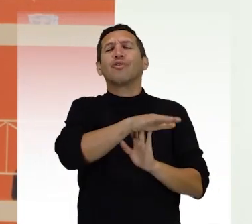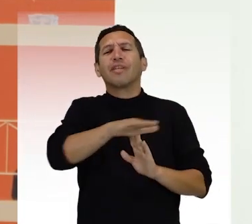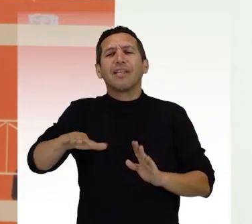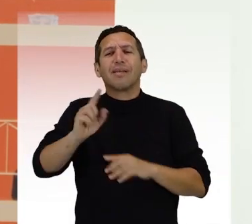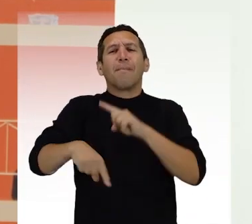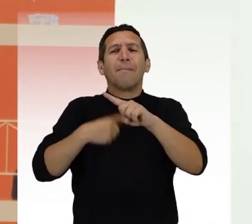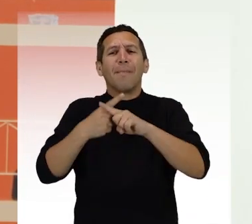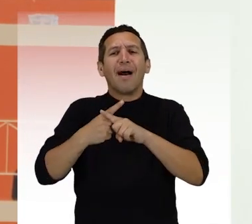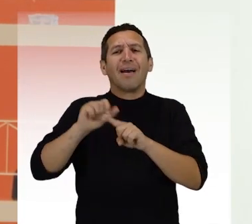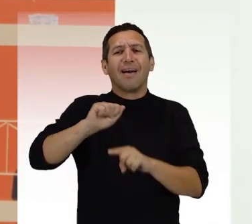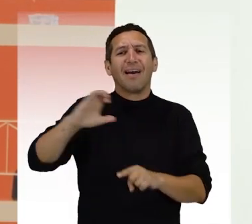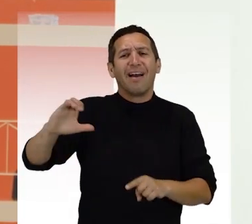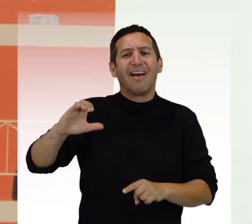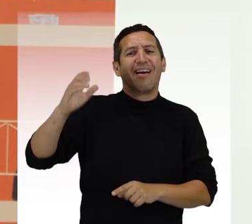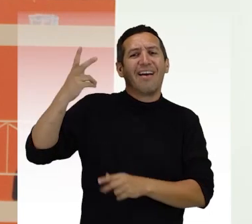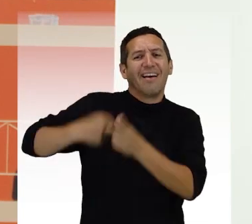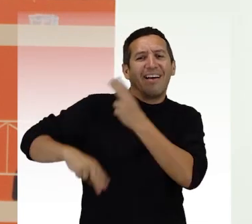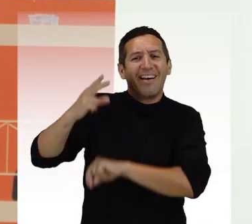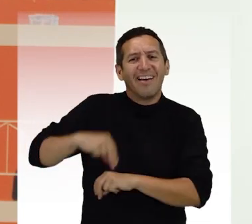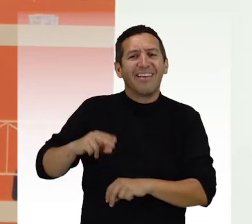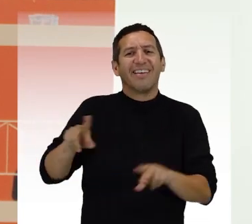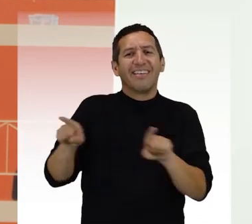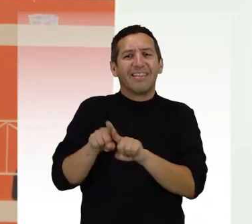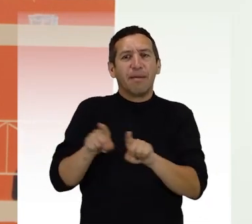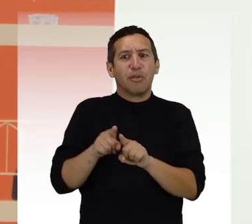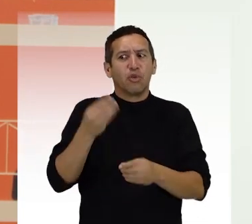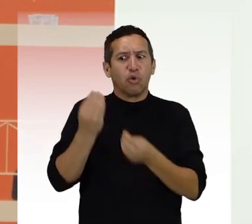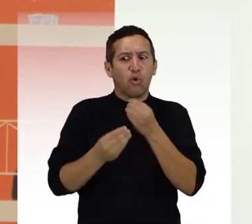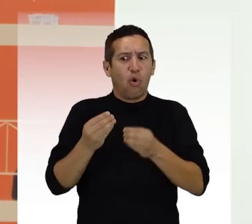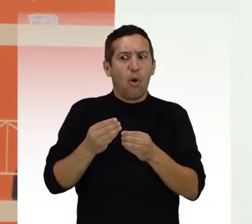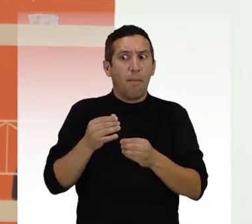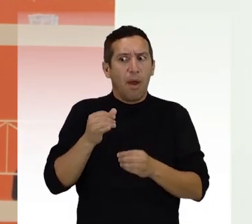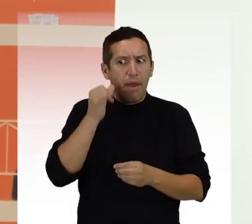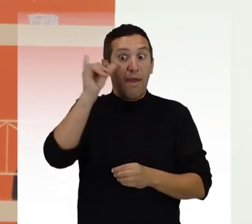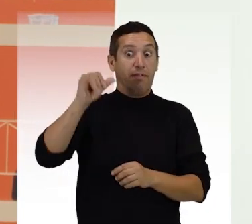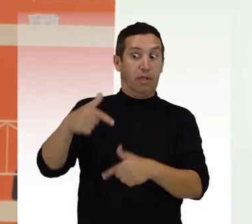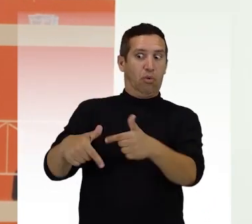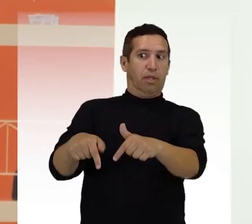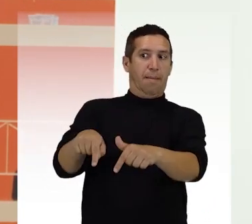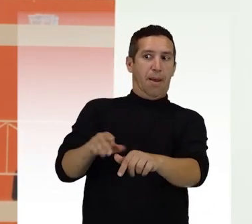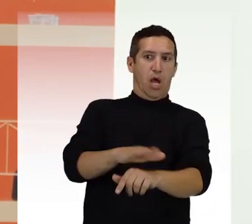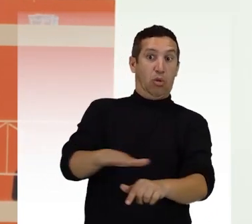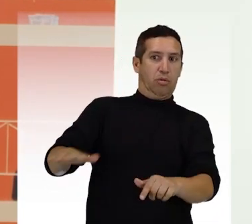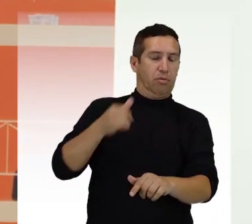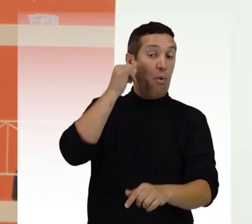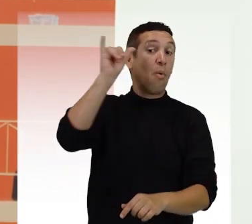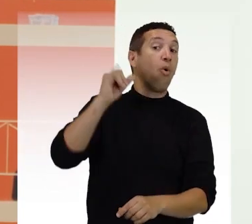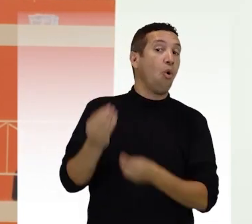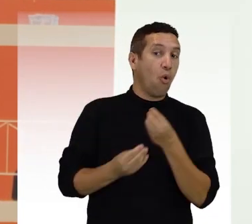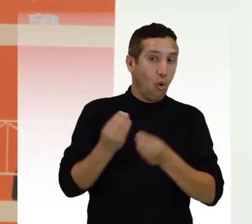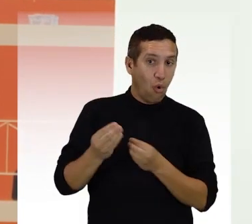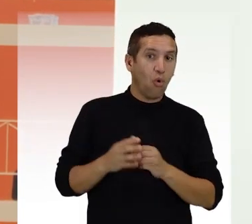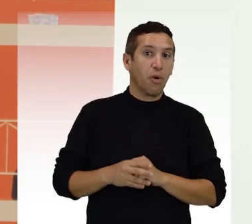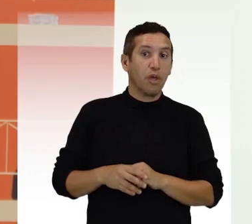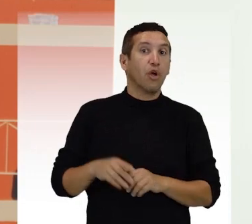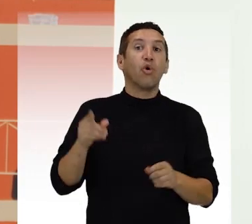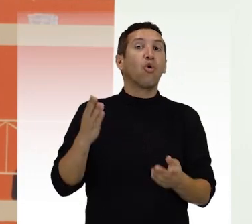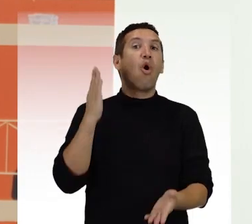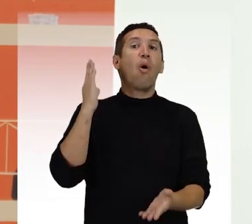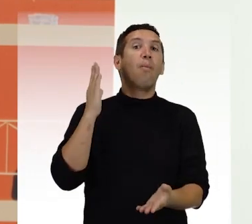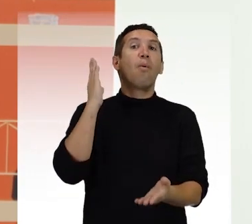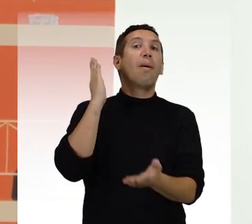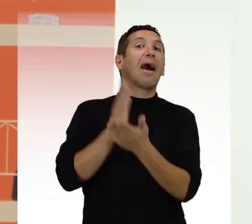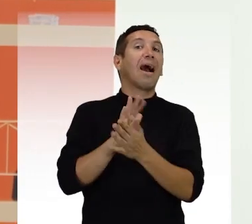das crianças e adolescentes, como a prevenção e erradicação do trabalho infantil e aprendizagem. O